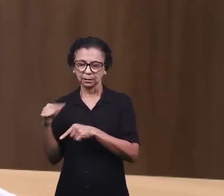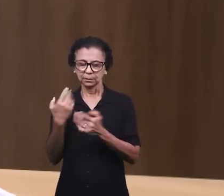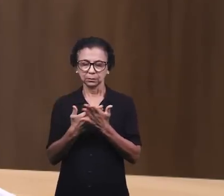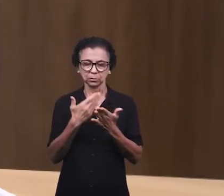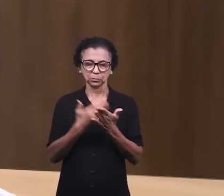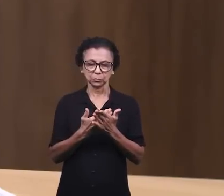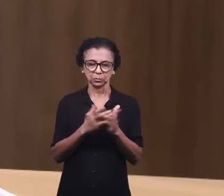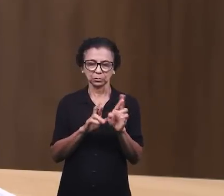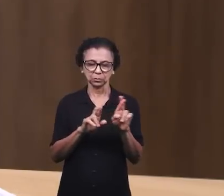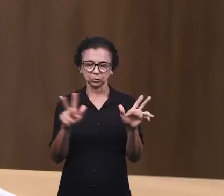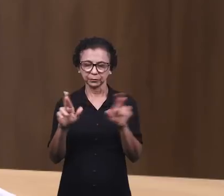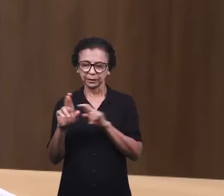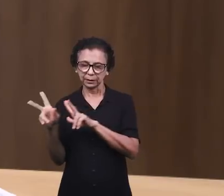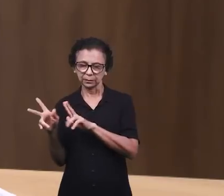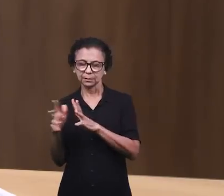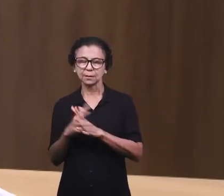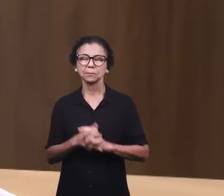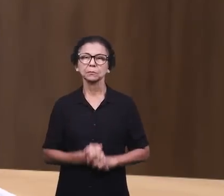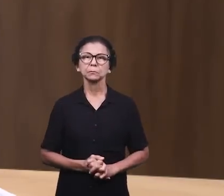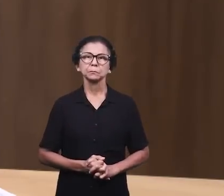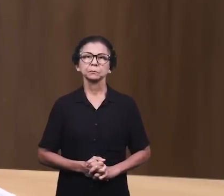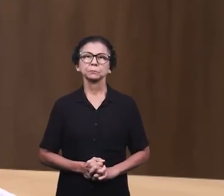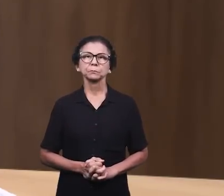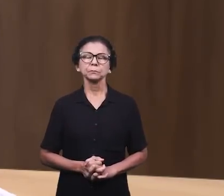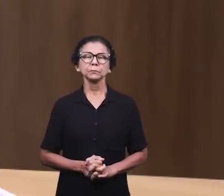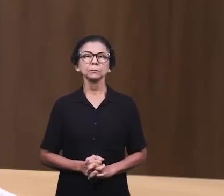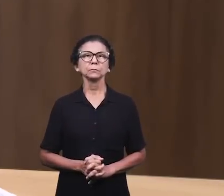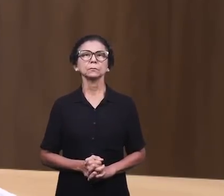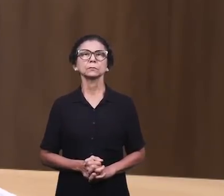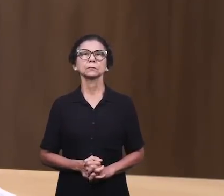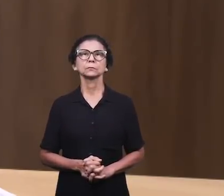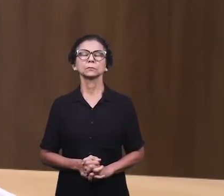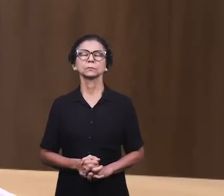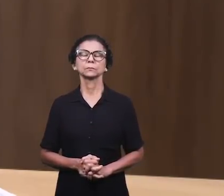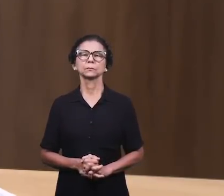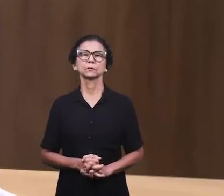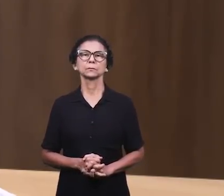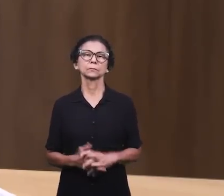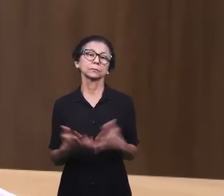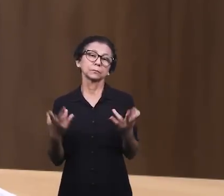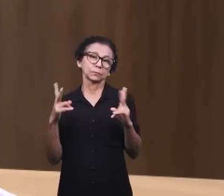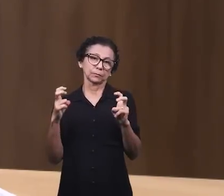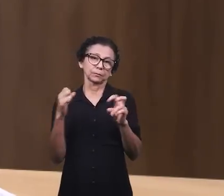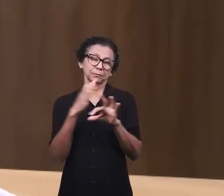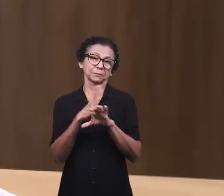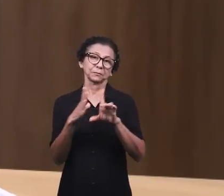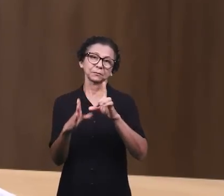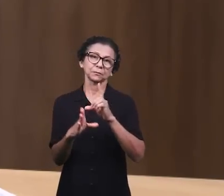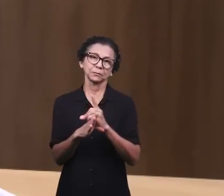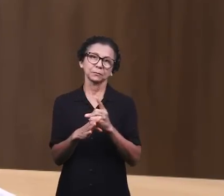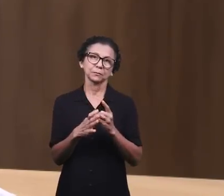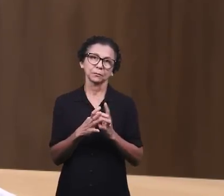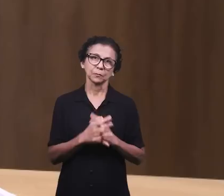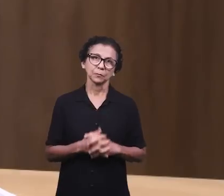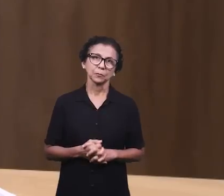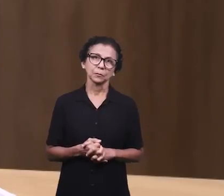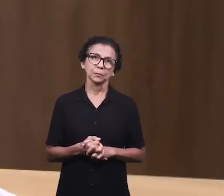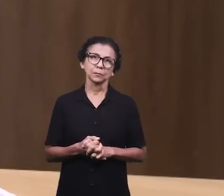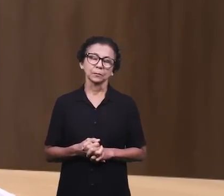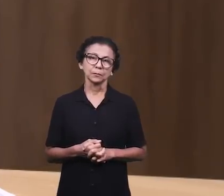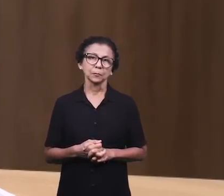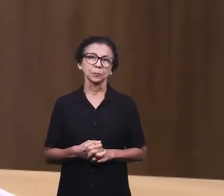coisa assim espetacular. Então, como nós estamos falando sobre culto, e esse assunto nós resolvemos, sabe? Irmãos, nós